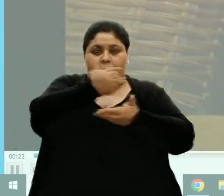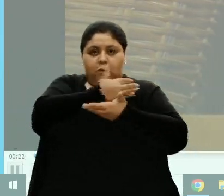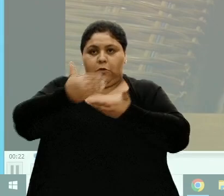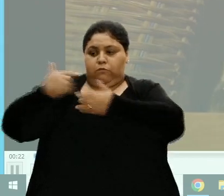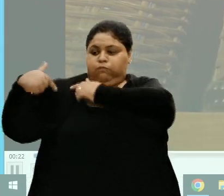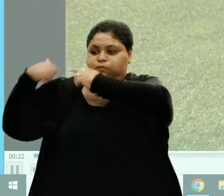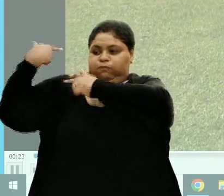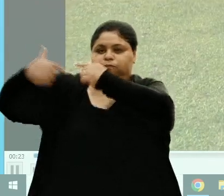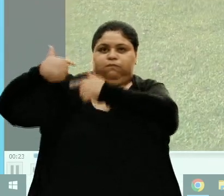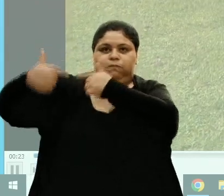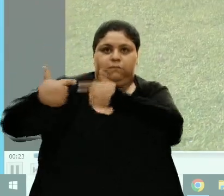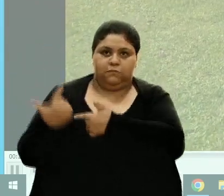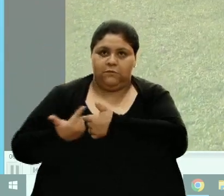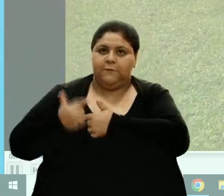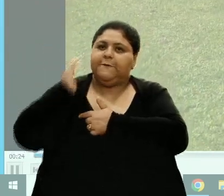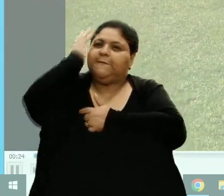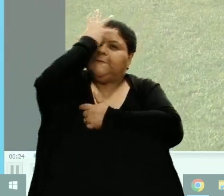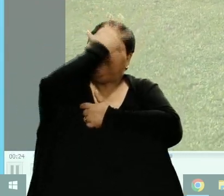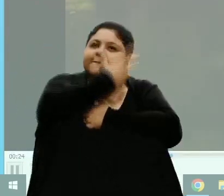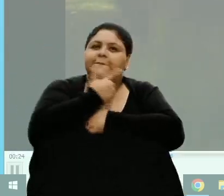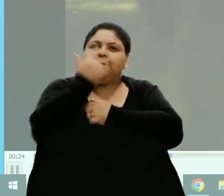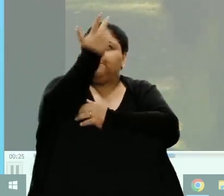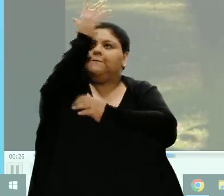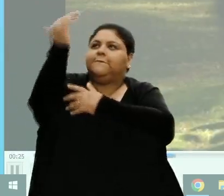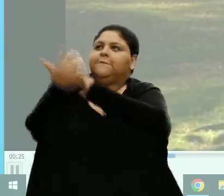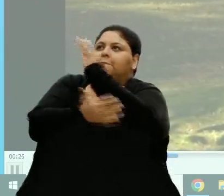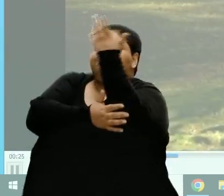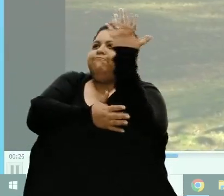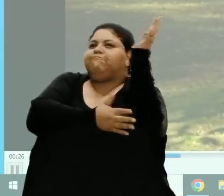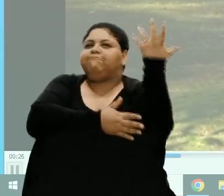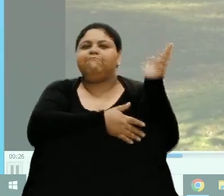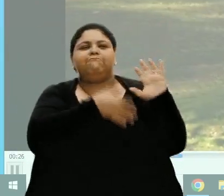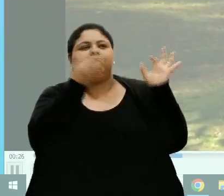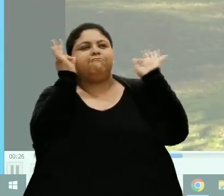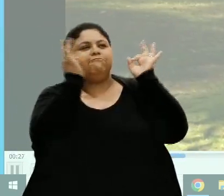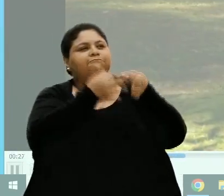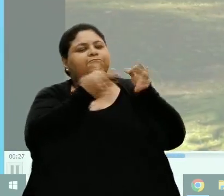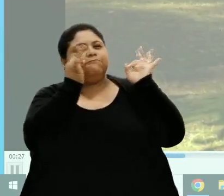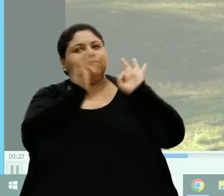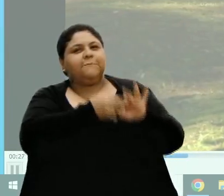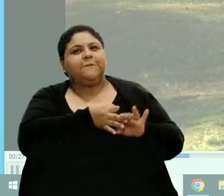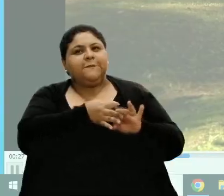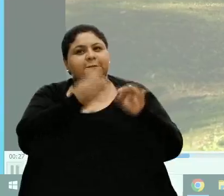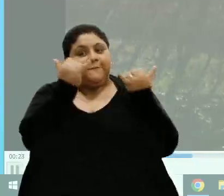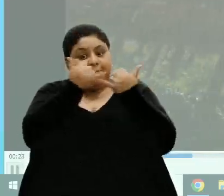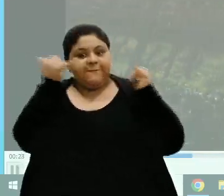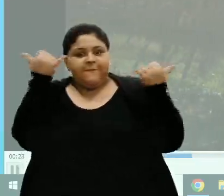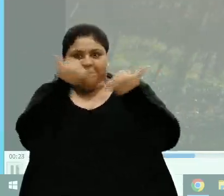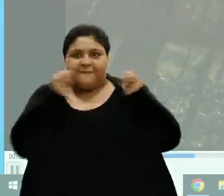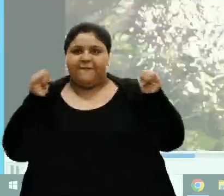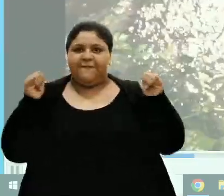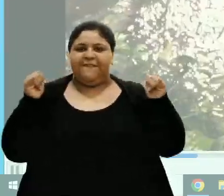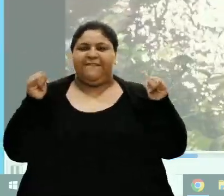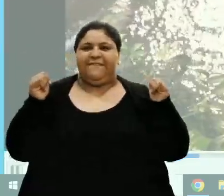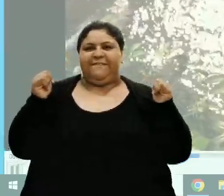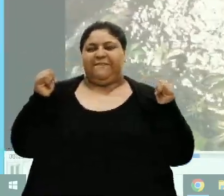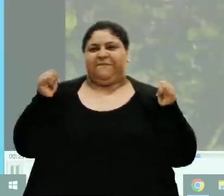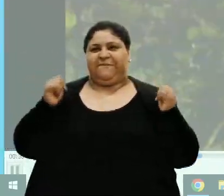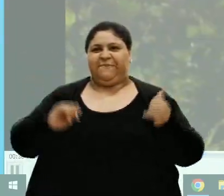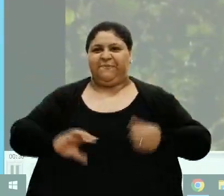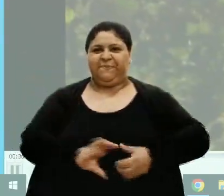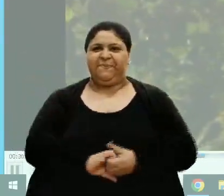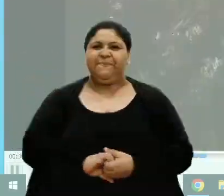tradição, lindas paisagens e um ambiente perfeito para recarregar as energias.